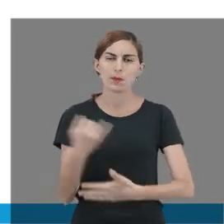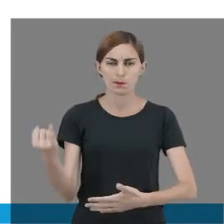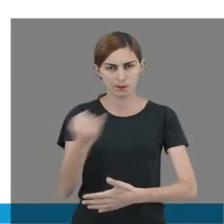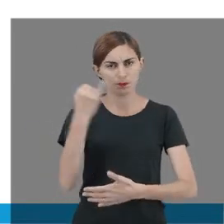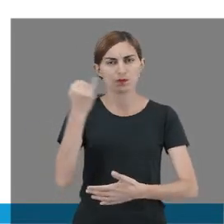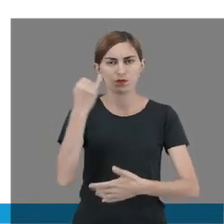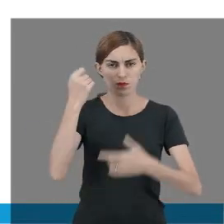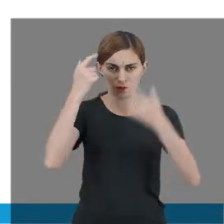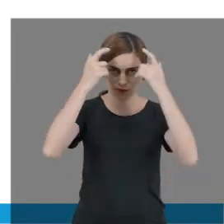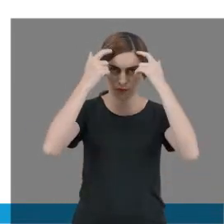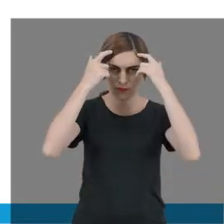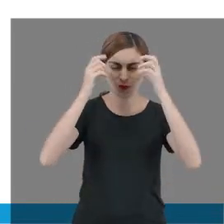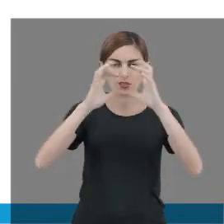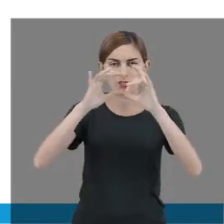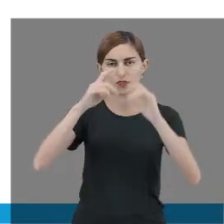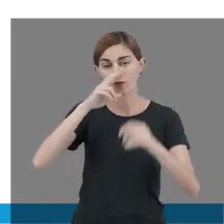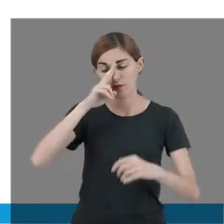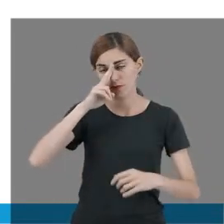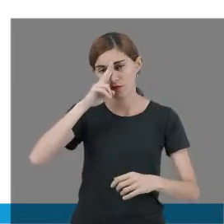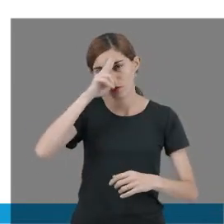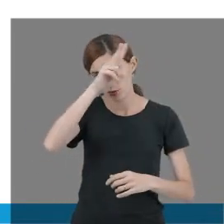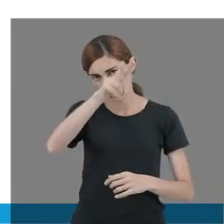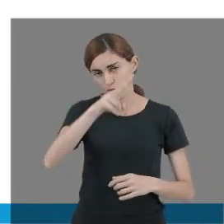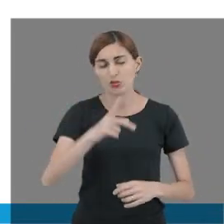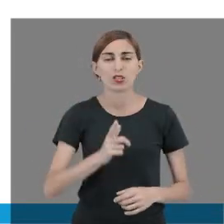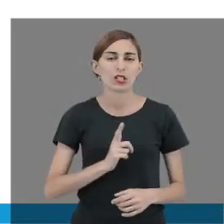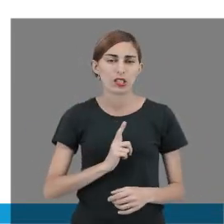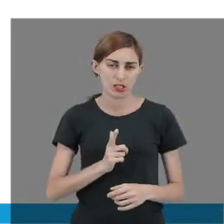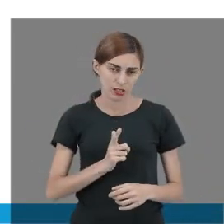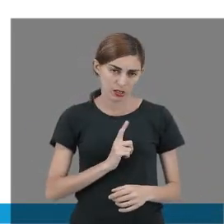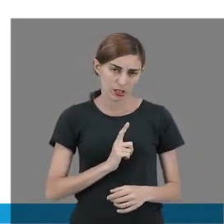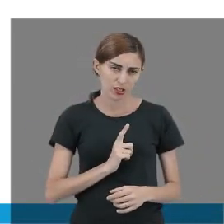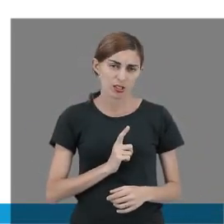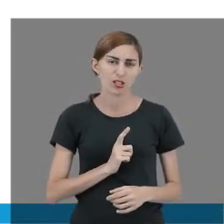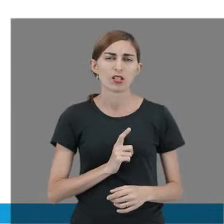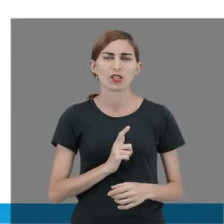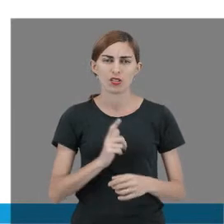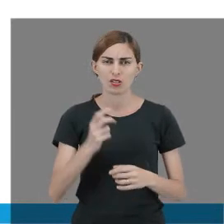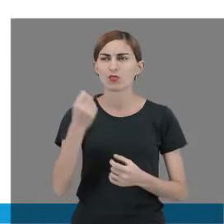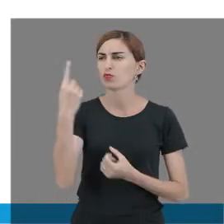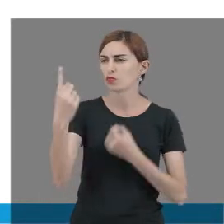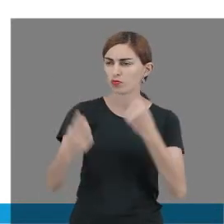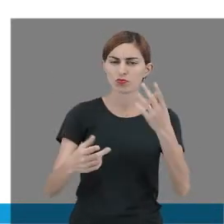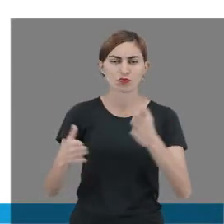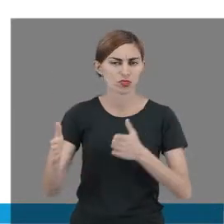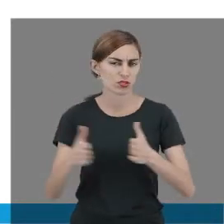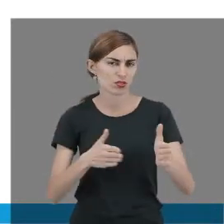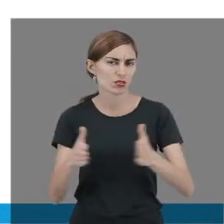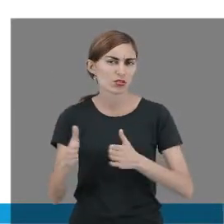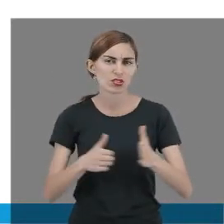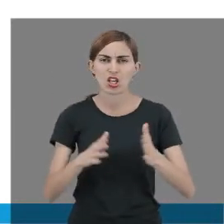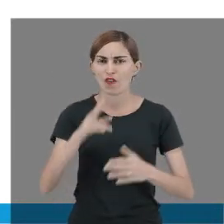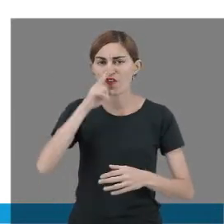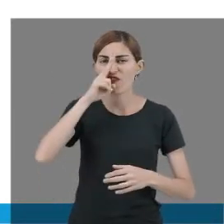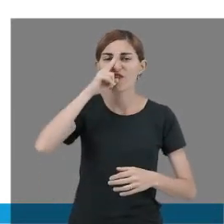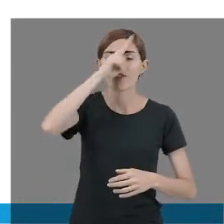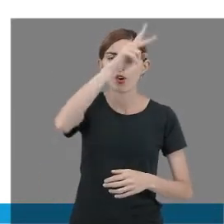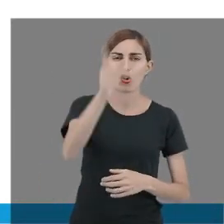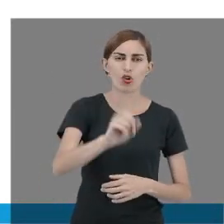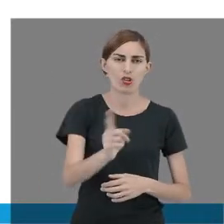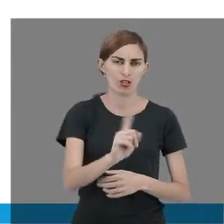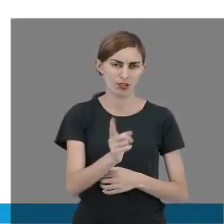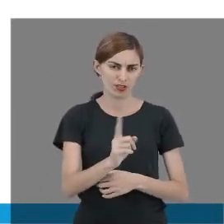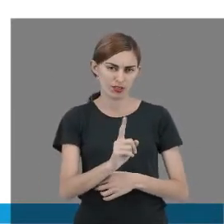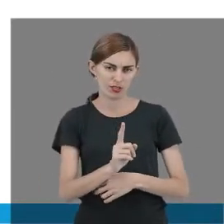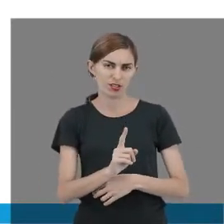importante do cérebro grave, na realidade. E a gente tem casos que são intermediários, que não são tão graves como aqueles que a